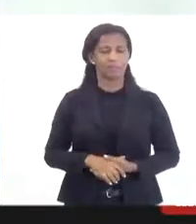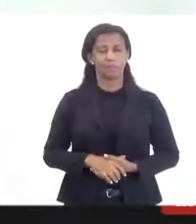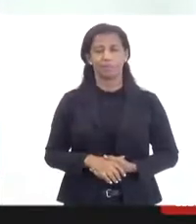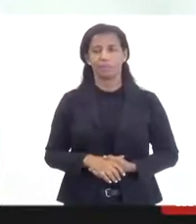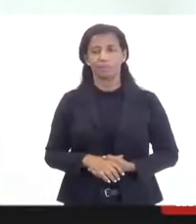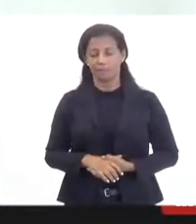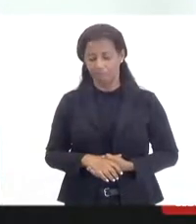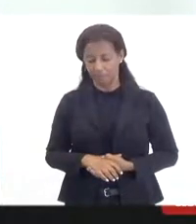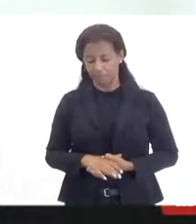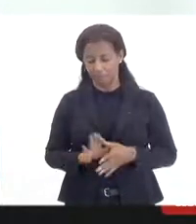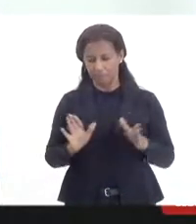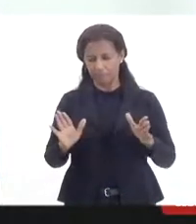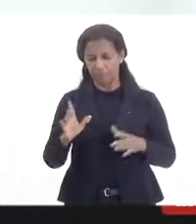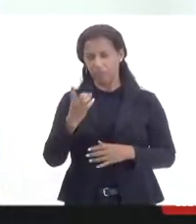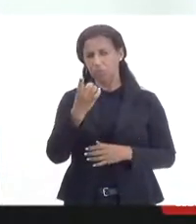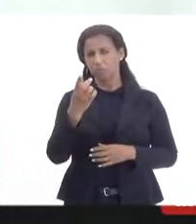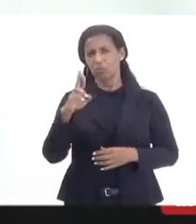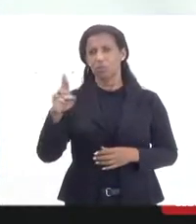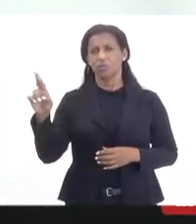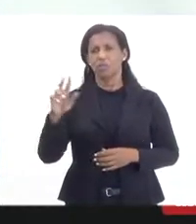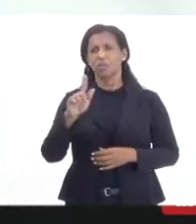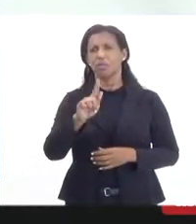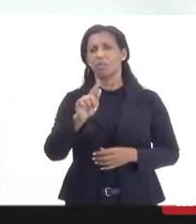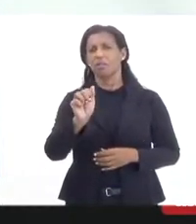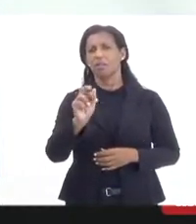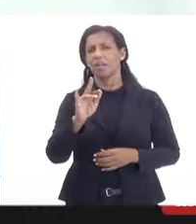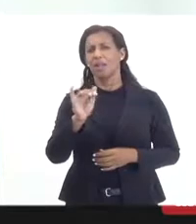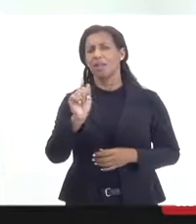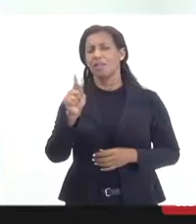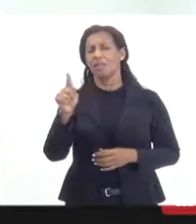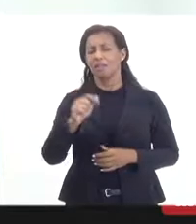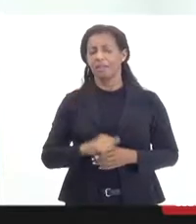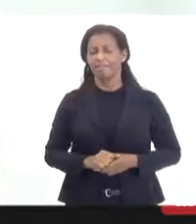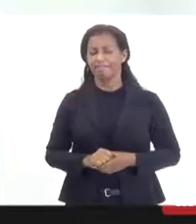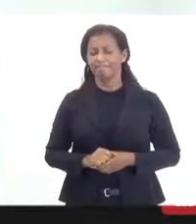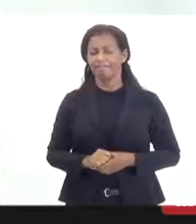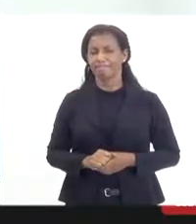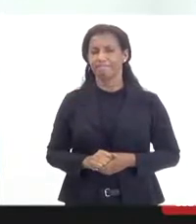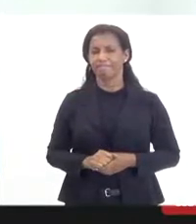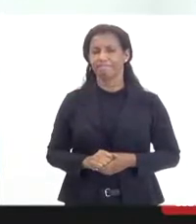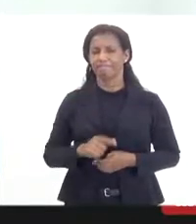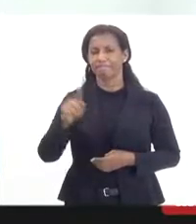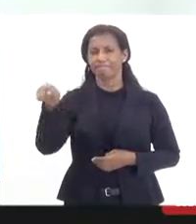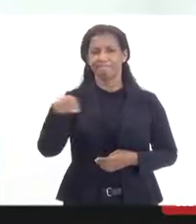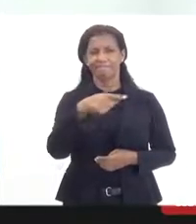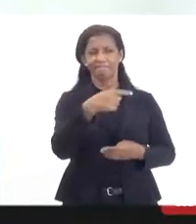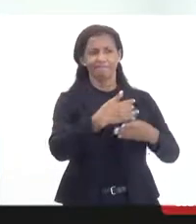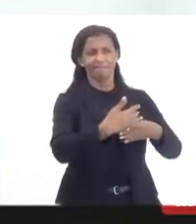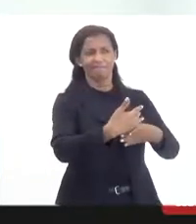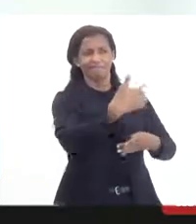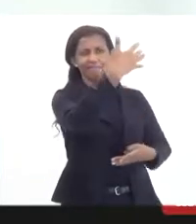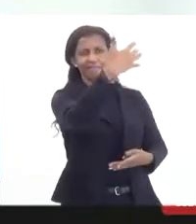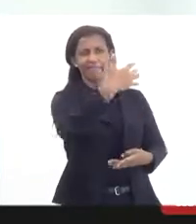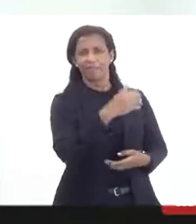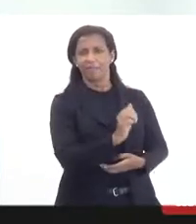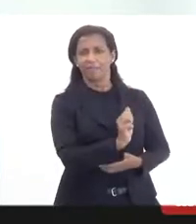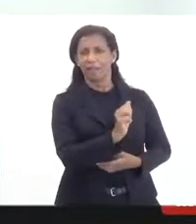Mas, doutor Gadelha, na apresentação do doutor André Cirne,